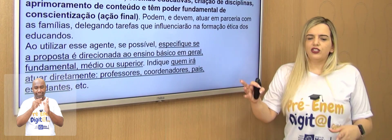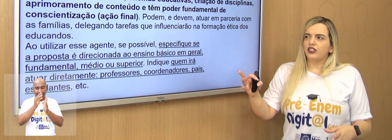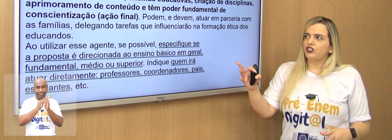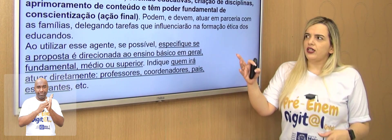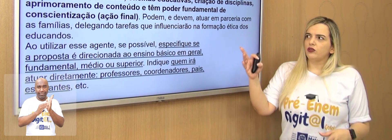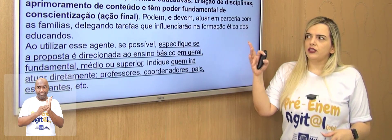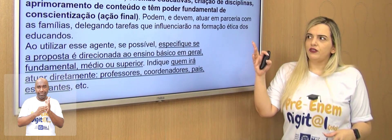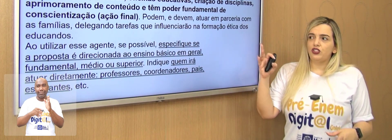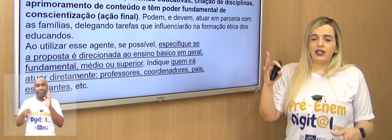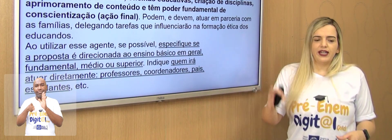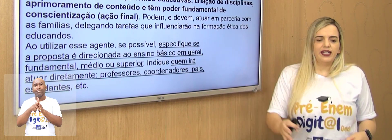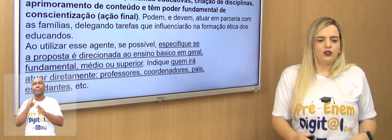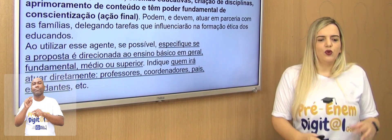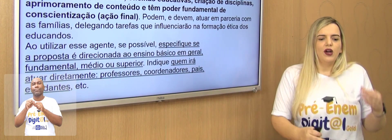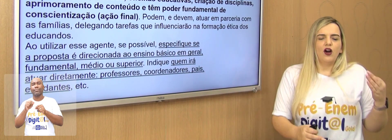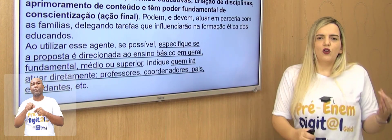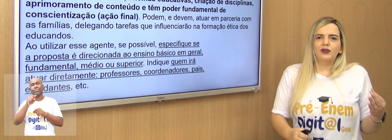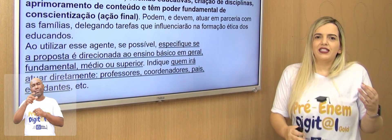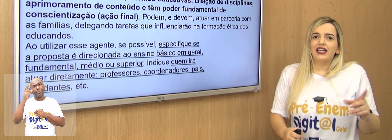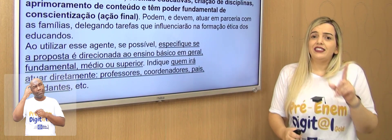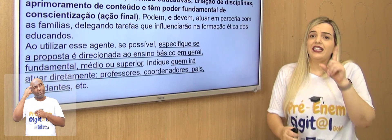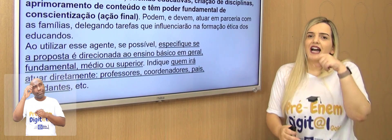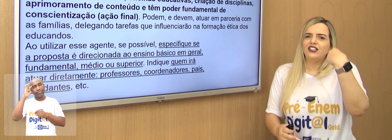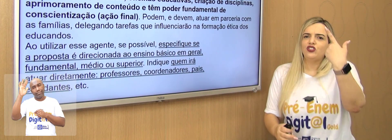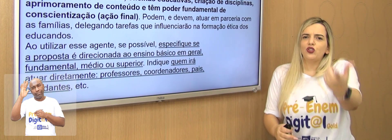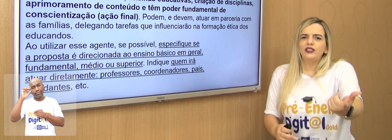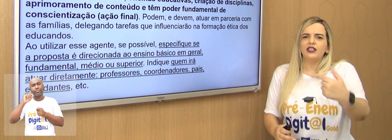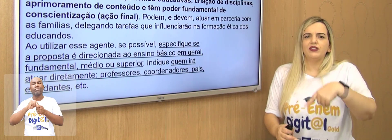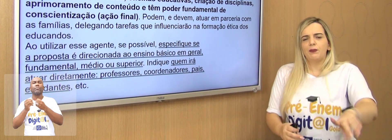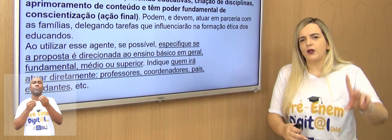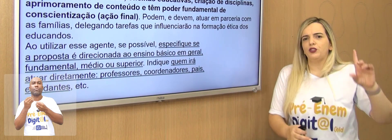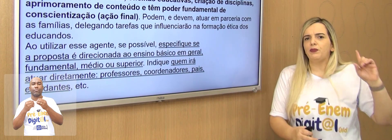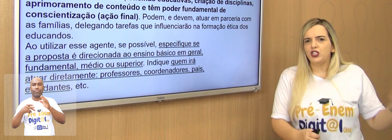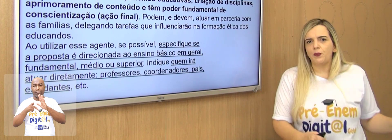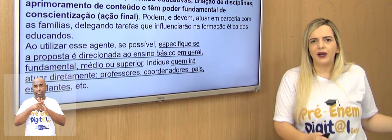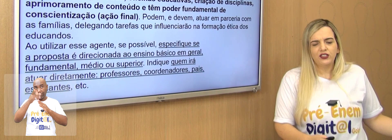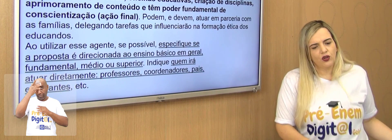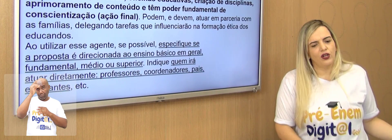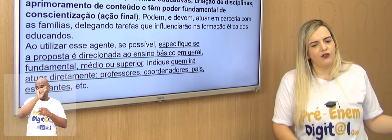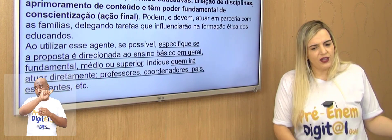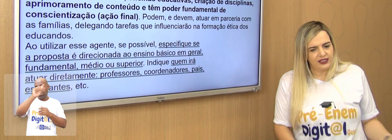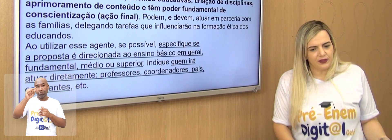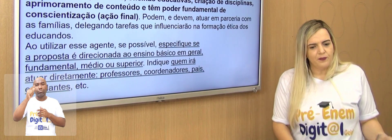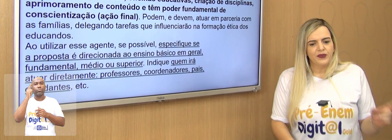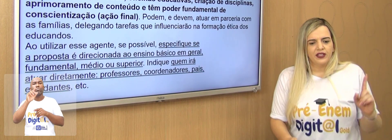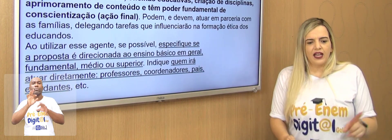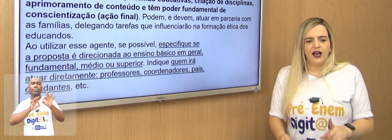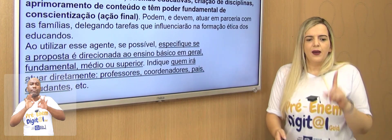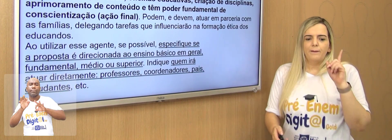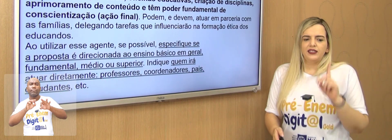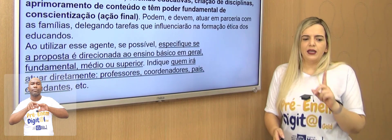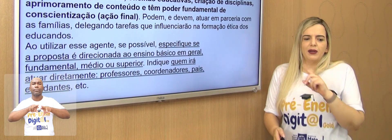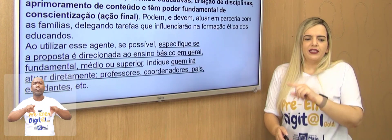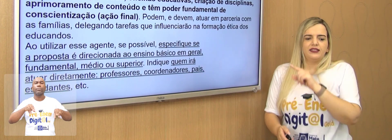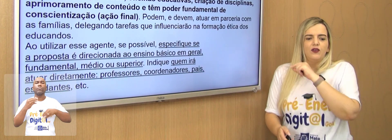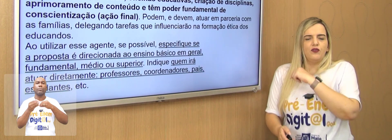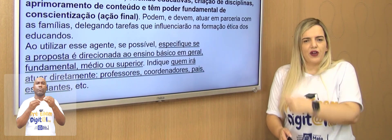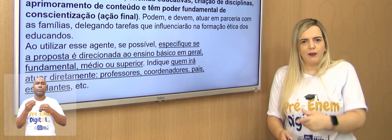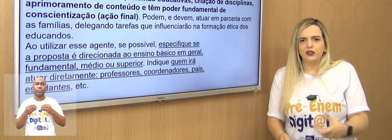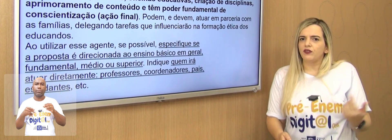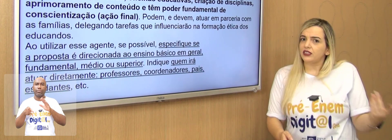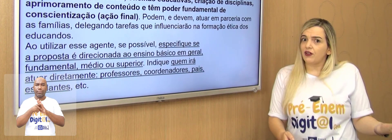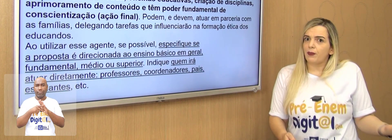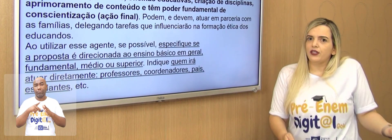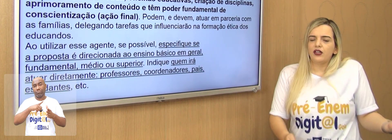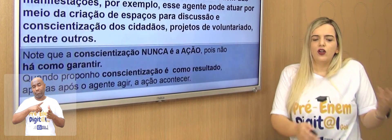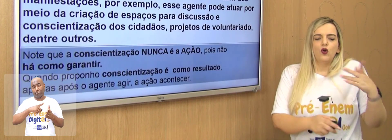E eu já deixei, inclusive, de negrito algumas ideias de ações que você pode pedir para a escola fazer, tá? Perceba que são